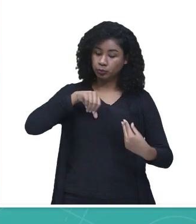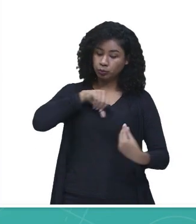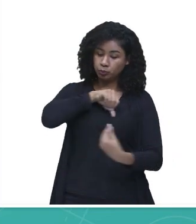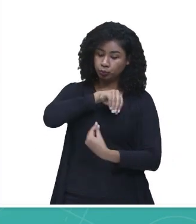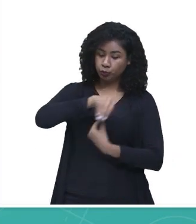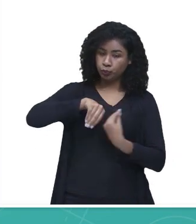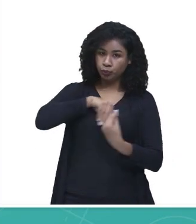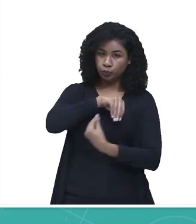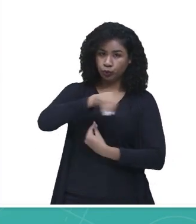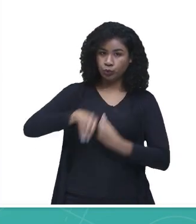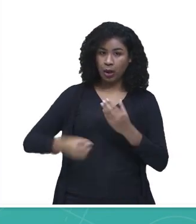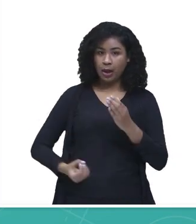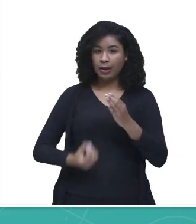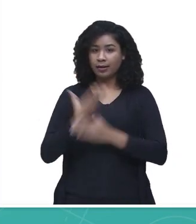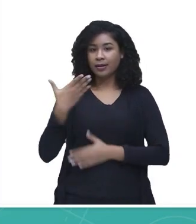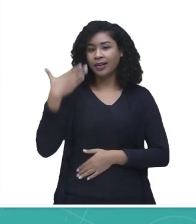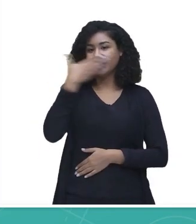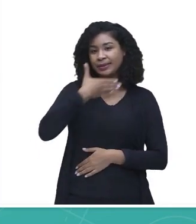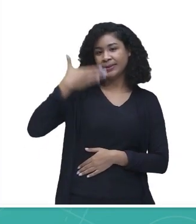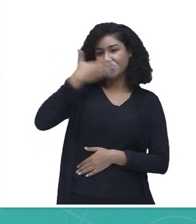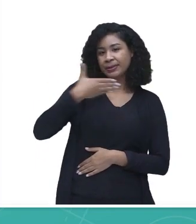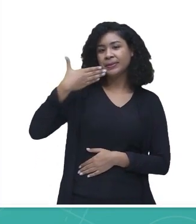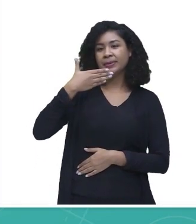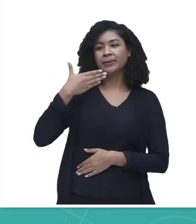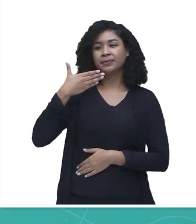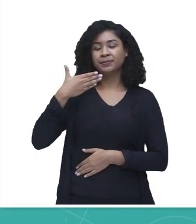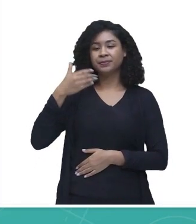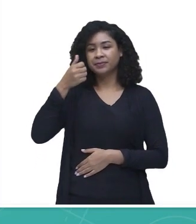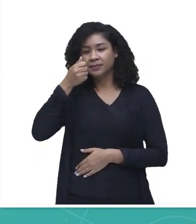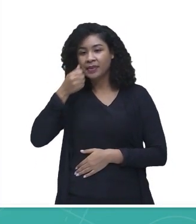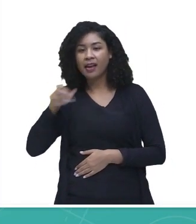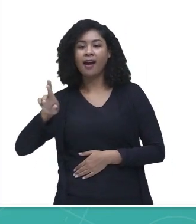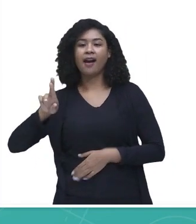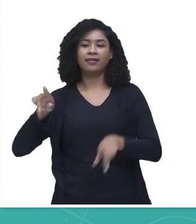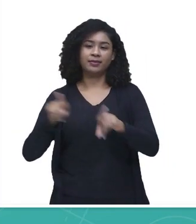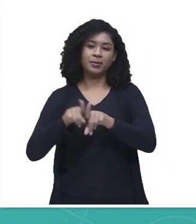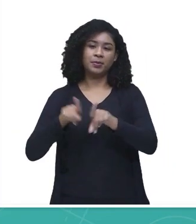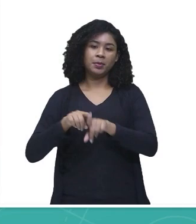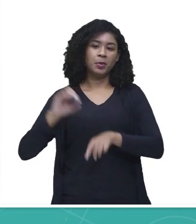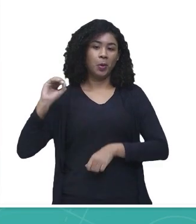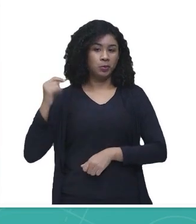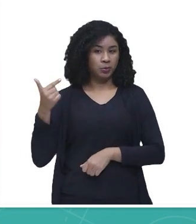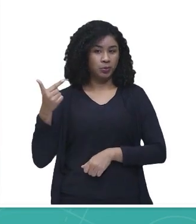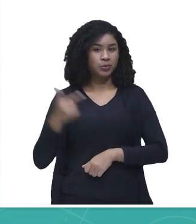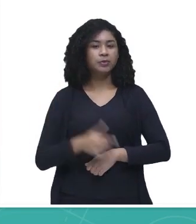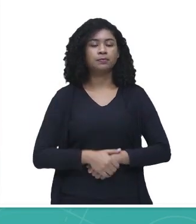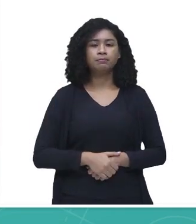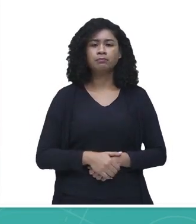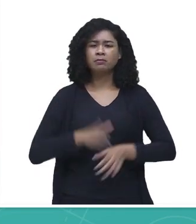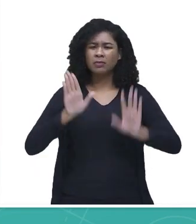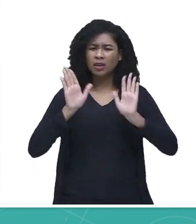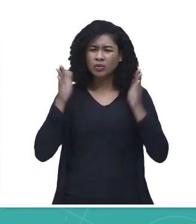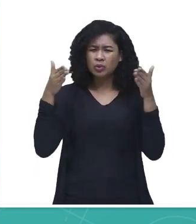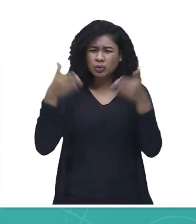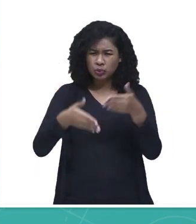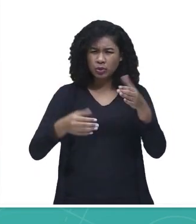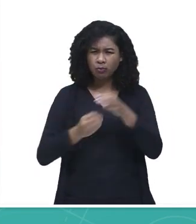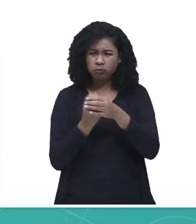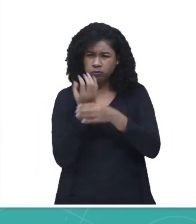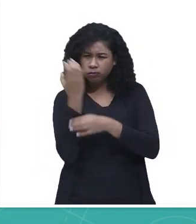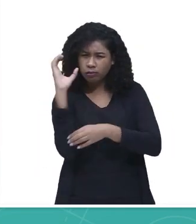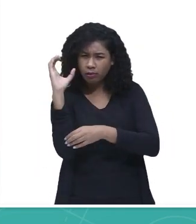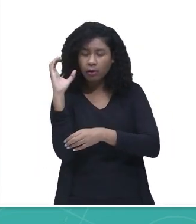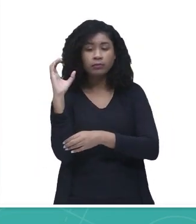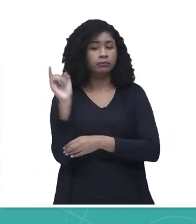tá? E aí a fotossíntese, ela não é realizada somente pelas plantas, mas também por outros seres vivos, como no caso aí das